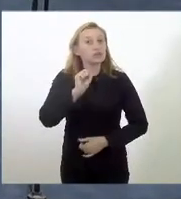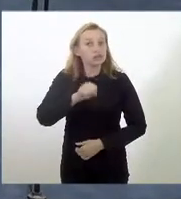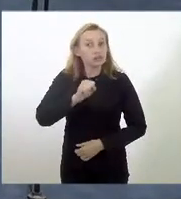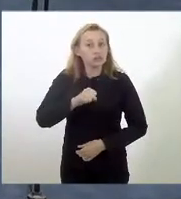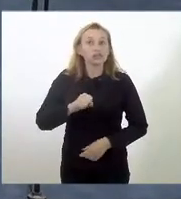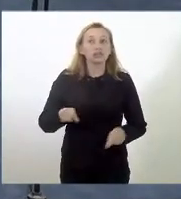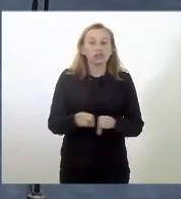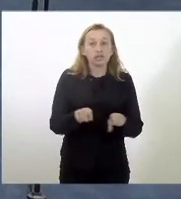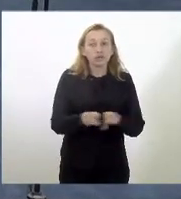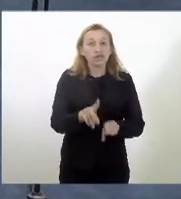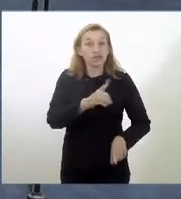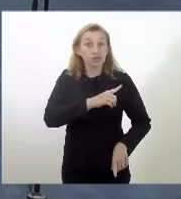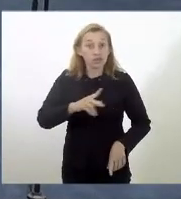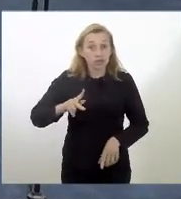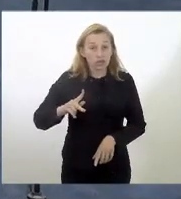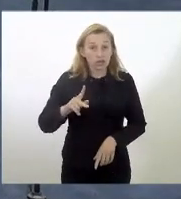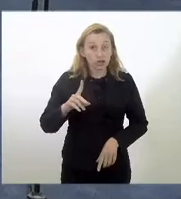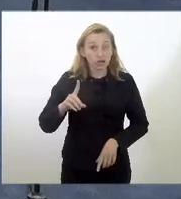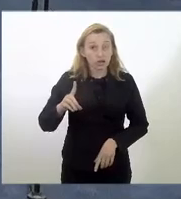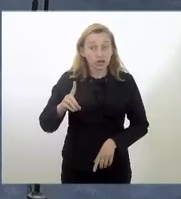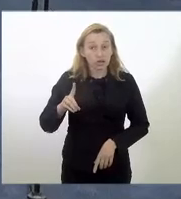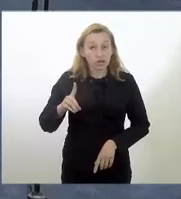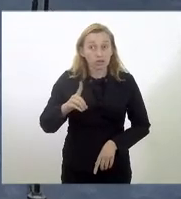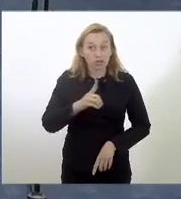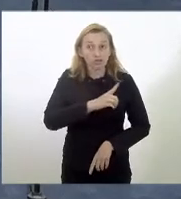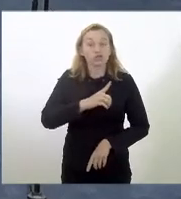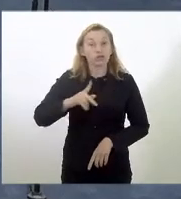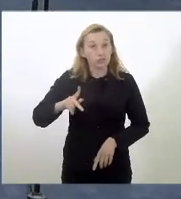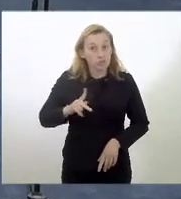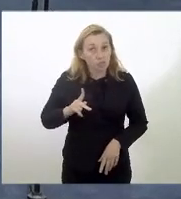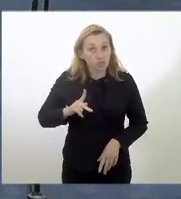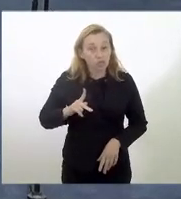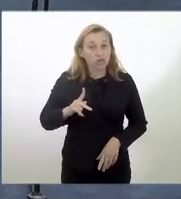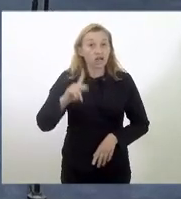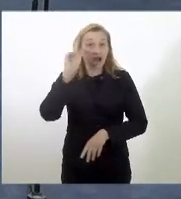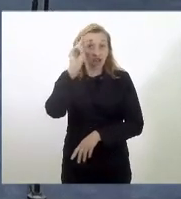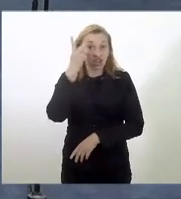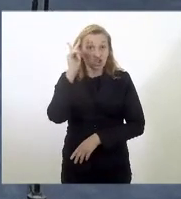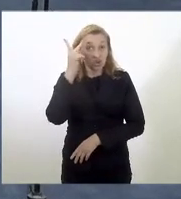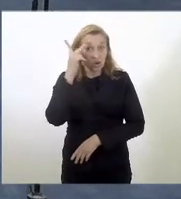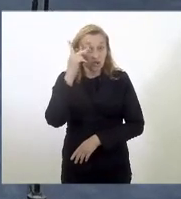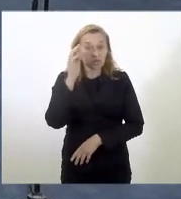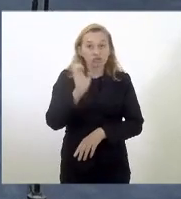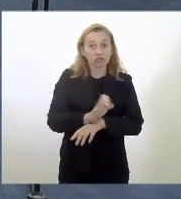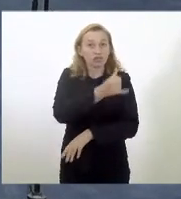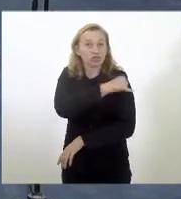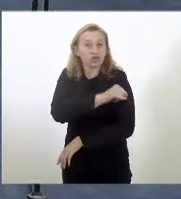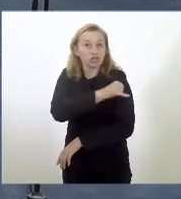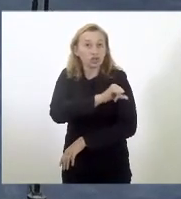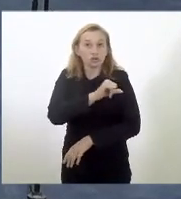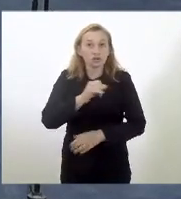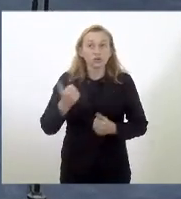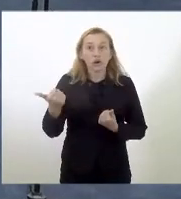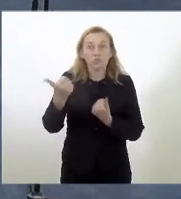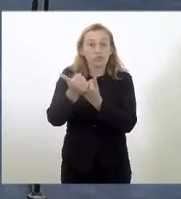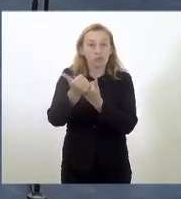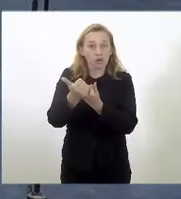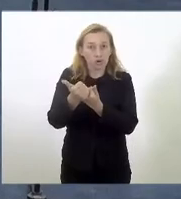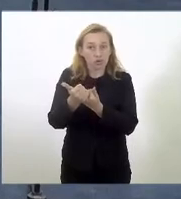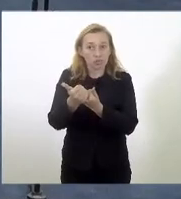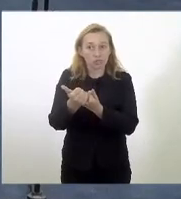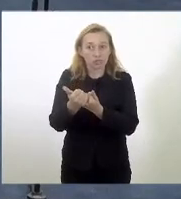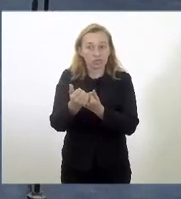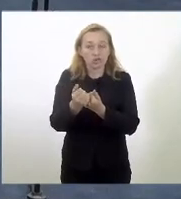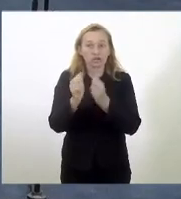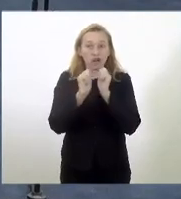Defensoria Pública é muito grata ao Poder Legislativo. A história da Defensoria Pública do Estado do Rio de Janeiro é tributária do apoio incondicional da